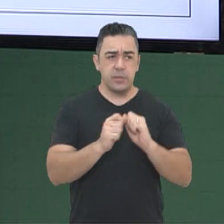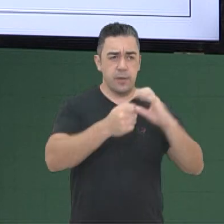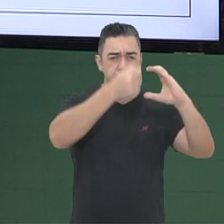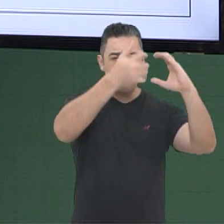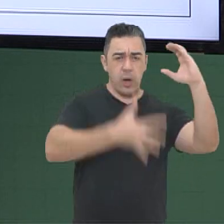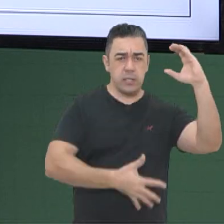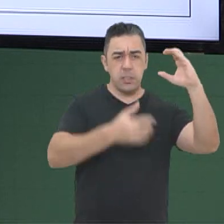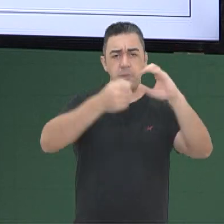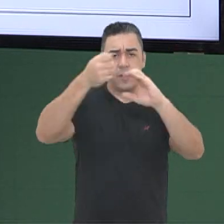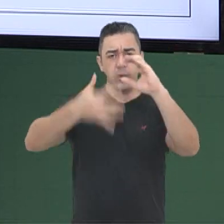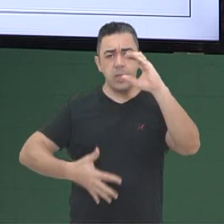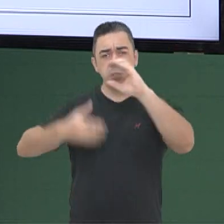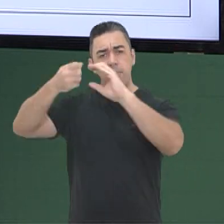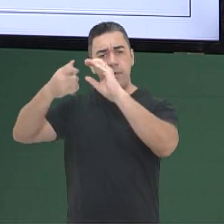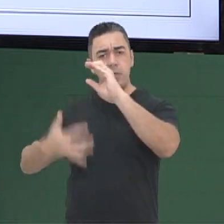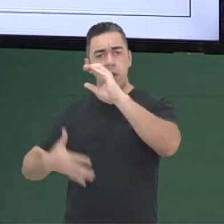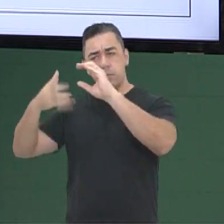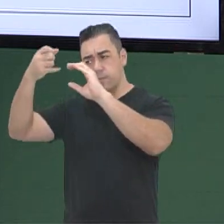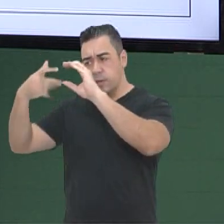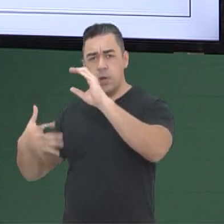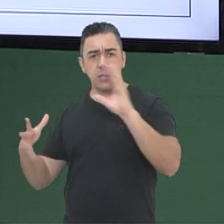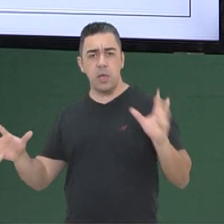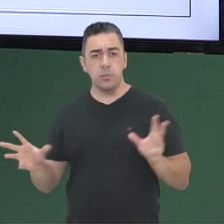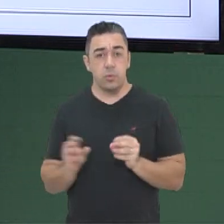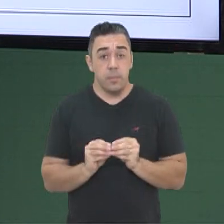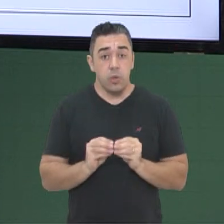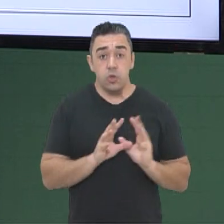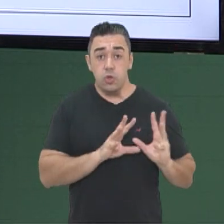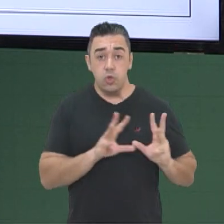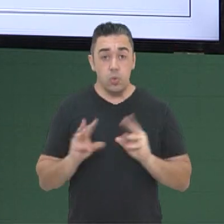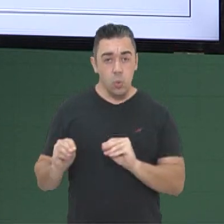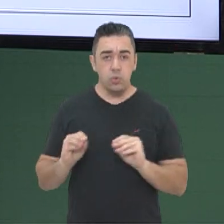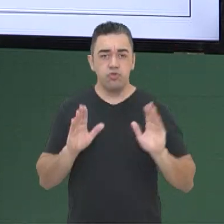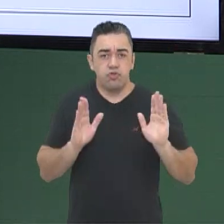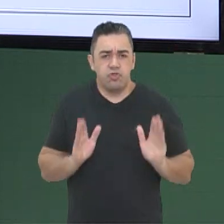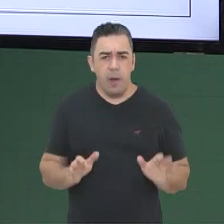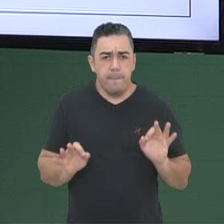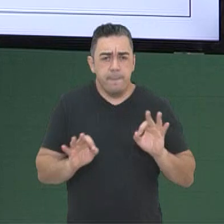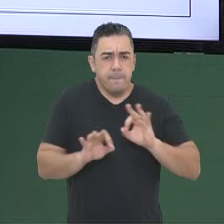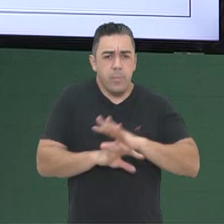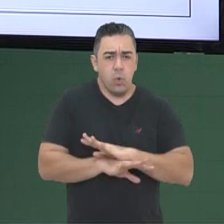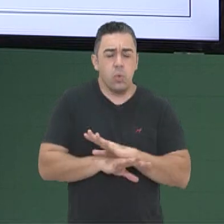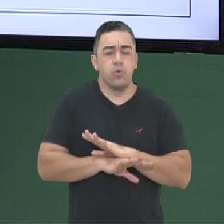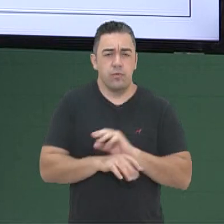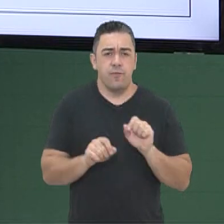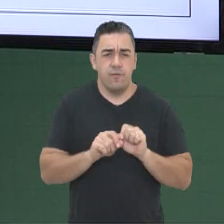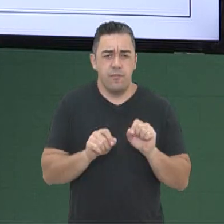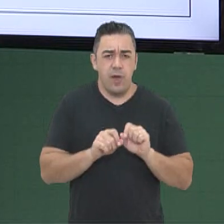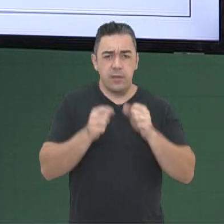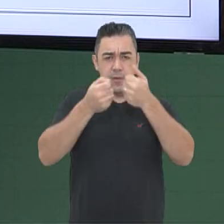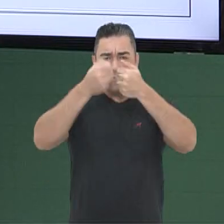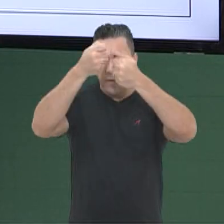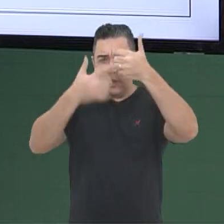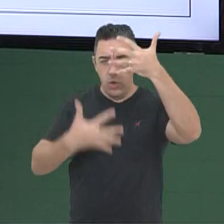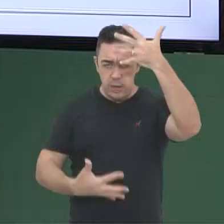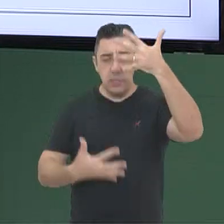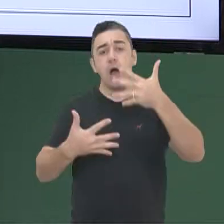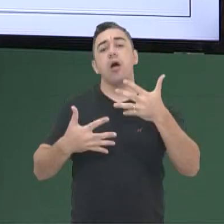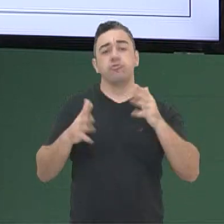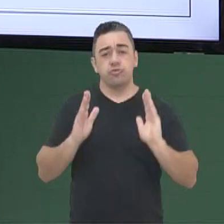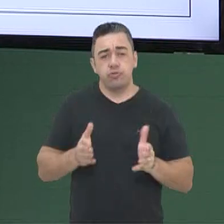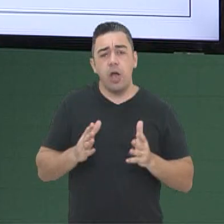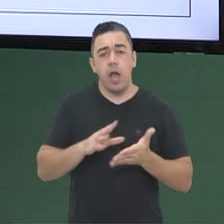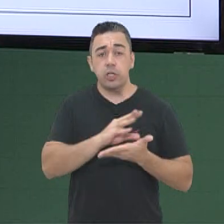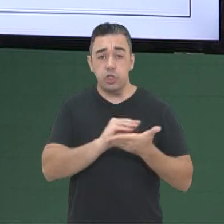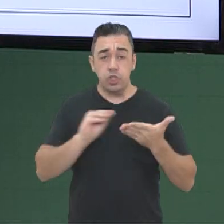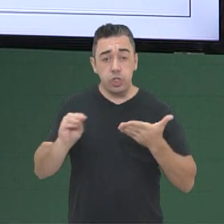daqui e esse daqui. Uma vez que todos eles estiverem fatorados, você vai extraí-los da raiz, tá? Aqueles que